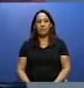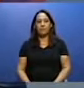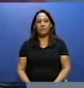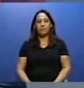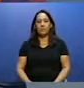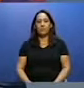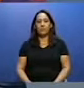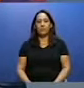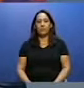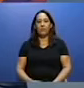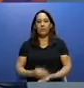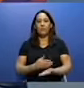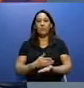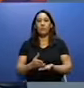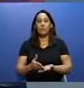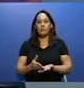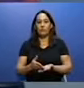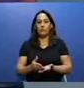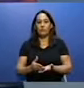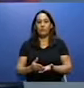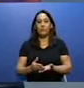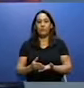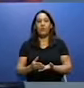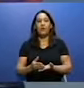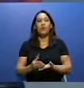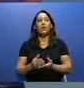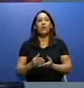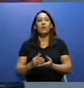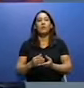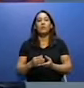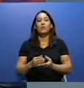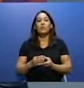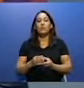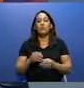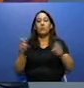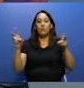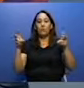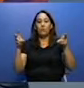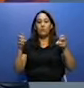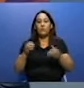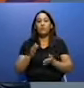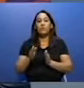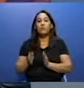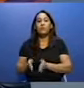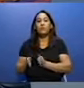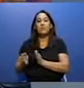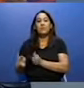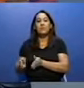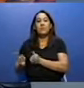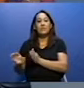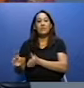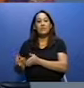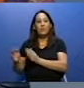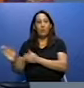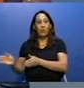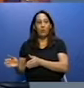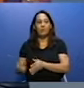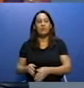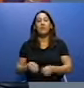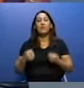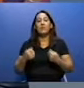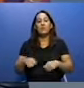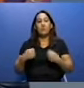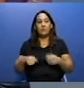Nós vamos dar continuidade naquele módulo sobre sequências. Lembra que nós fizemos na última aula?